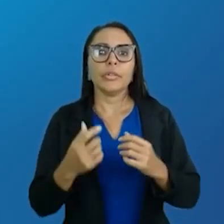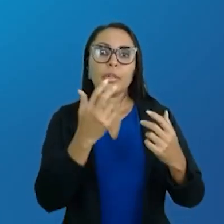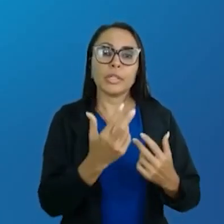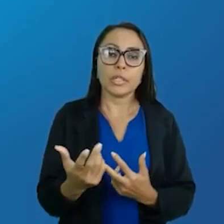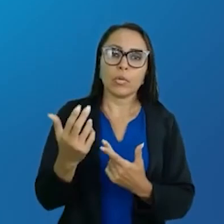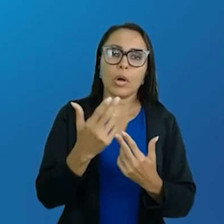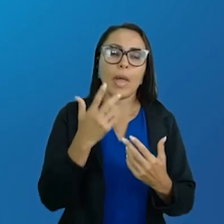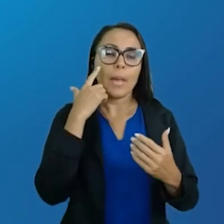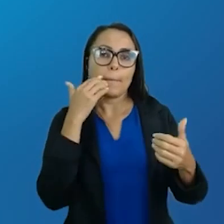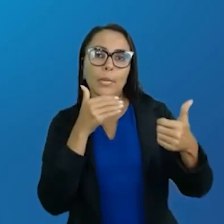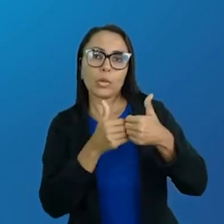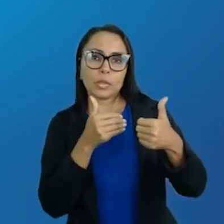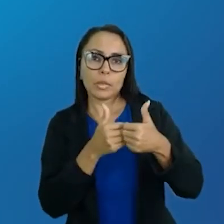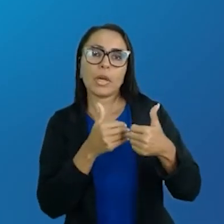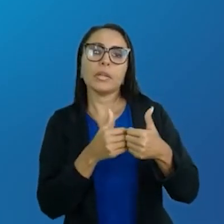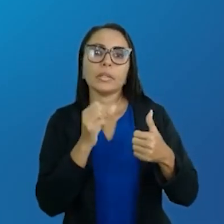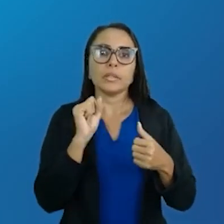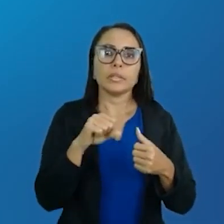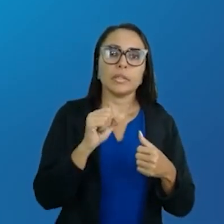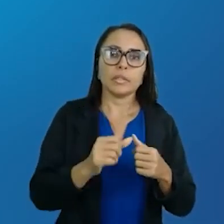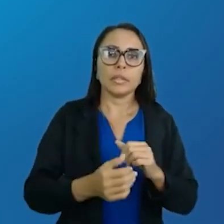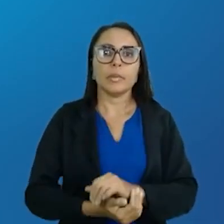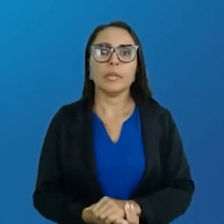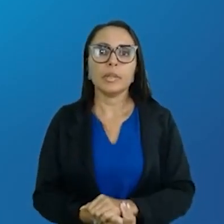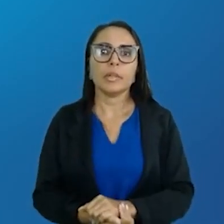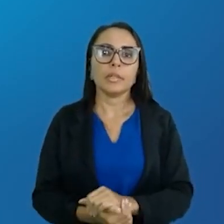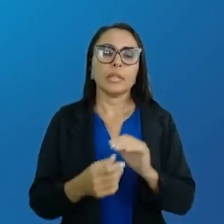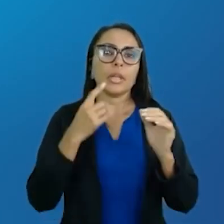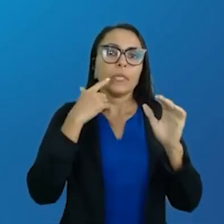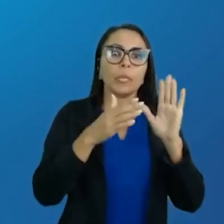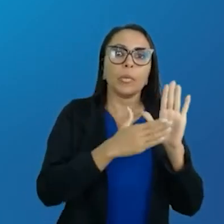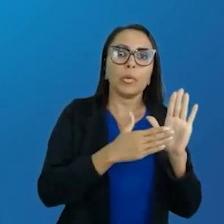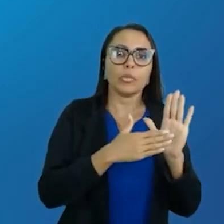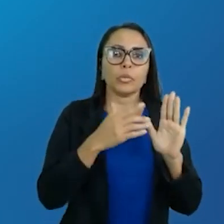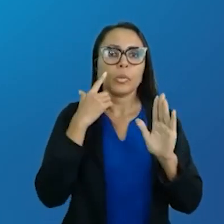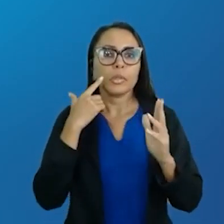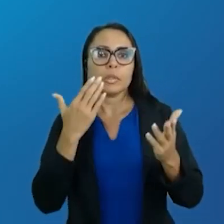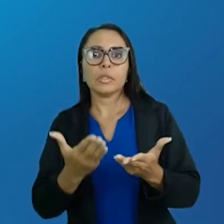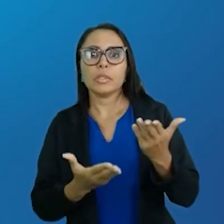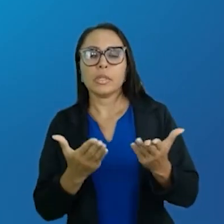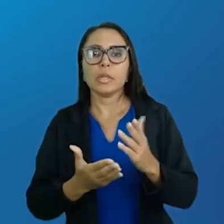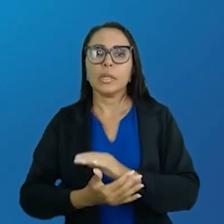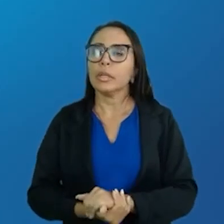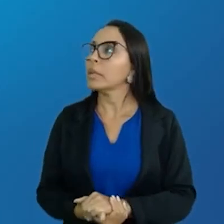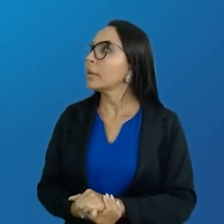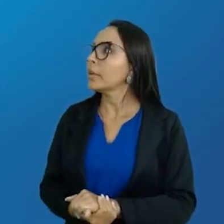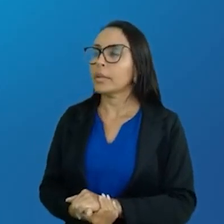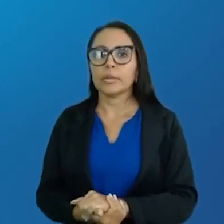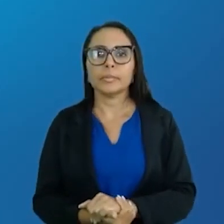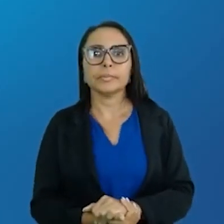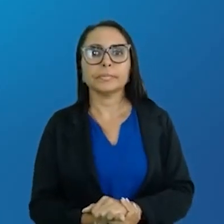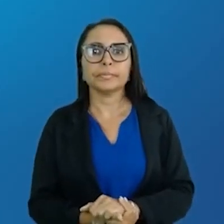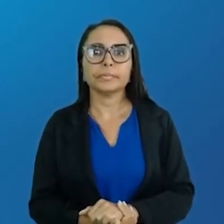pregnância, proximidade, unidade e semelhança entre os objetos do mesmo composto, podemos dizer que é a unificação. Ela é o fundamento, ela usa o